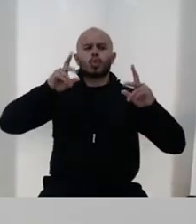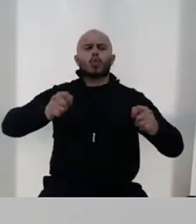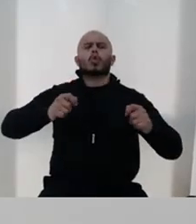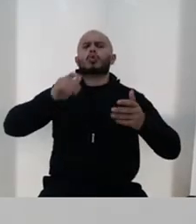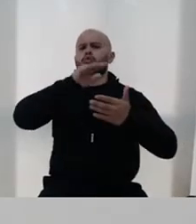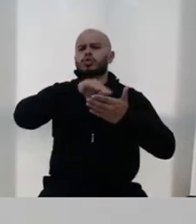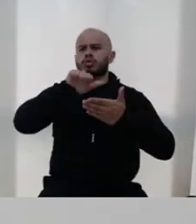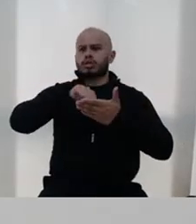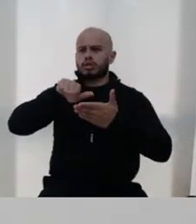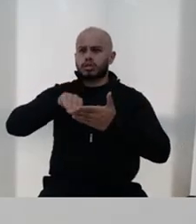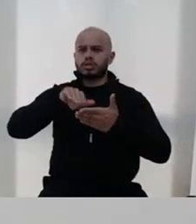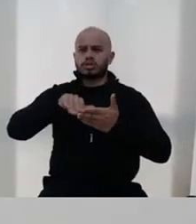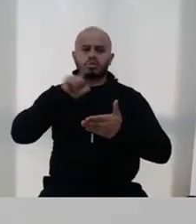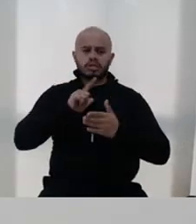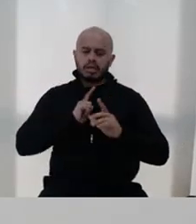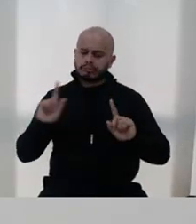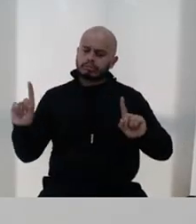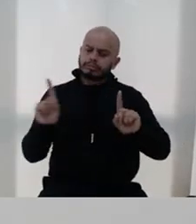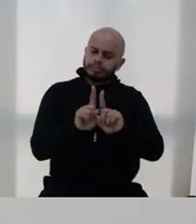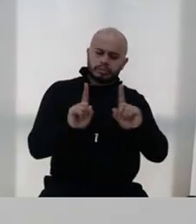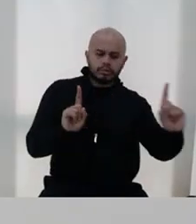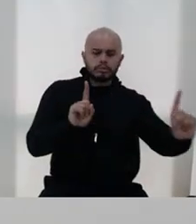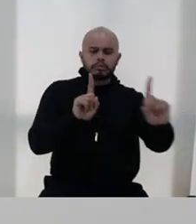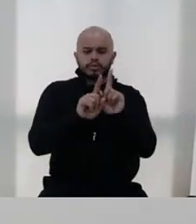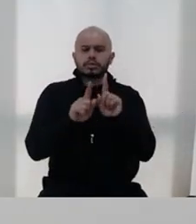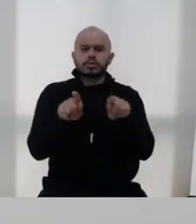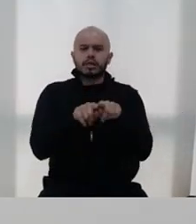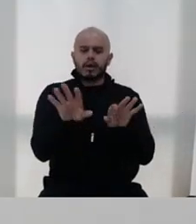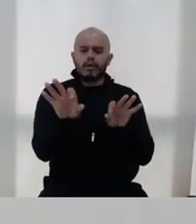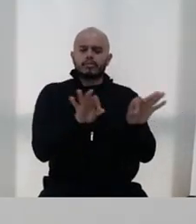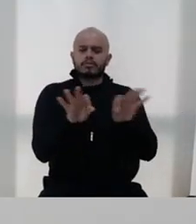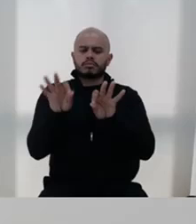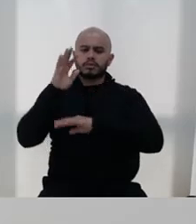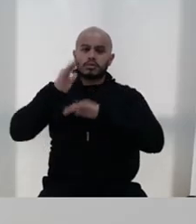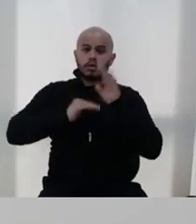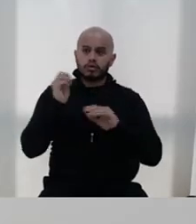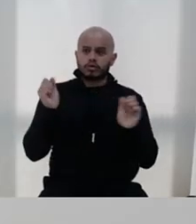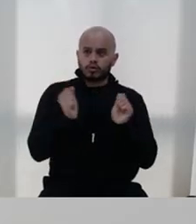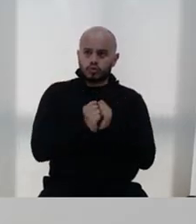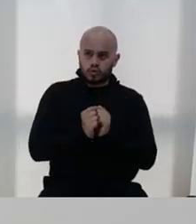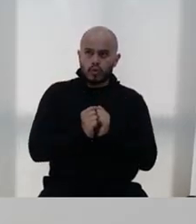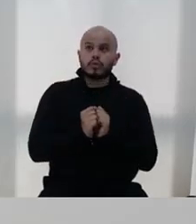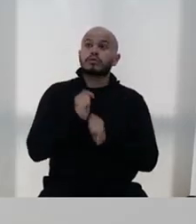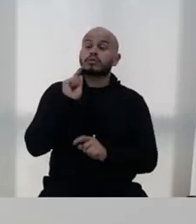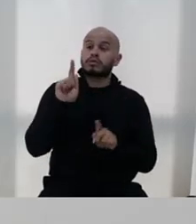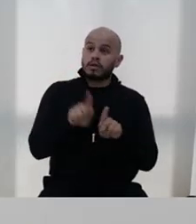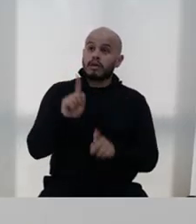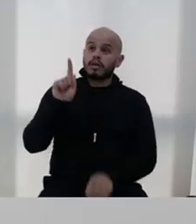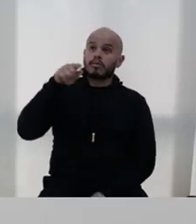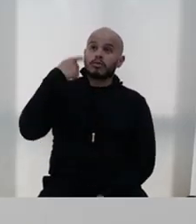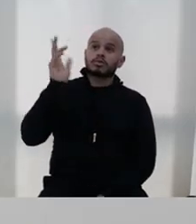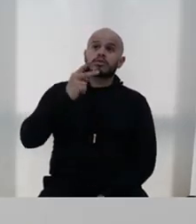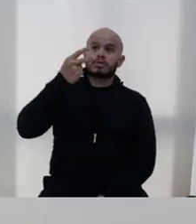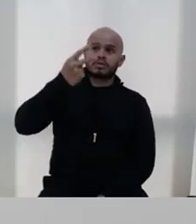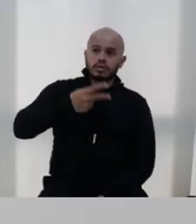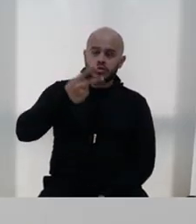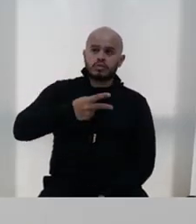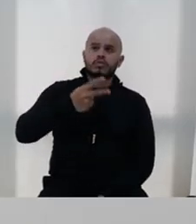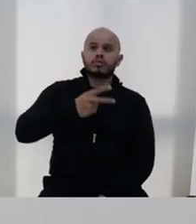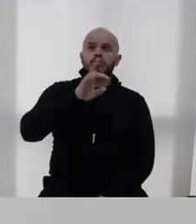um estreitamento de laços e planejamento de atuações em conjunto. Na sequência, já recebemos, né? O segundo subdefensor público-geral